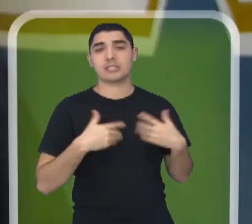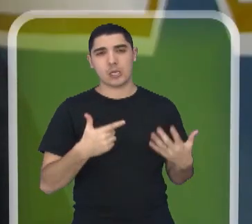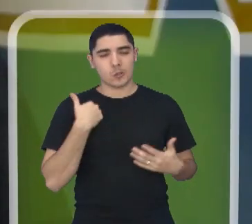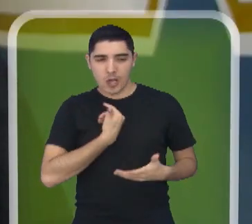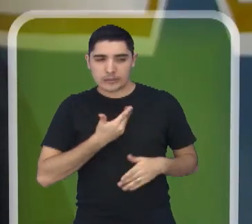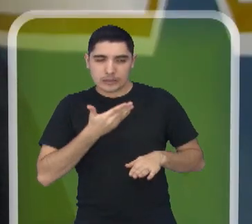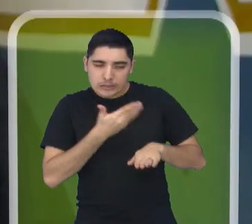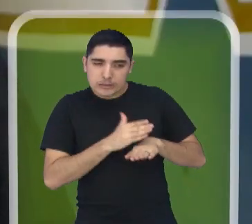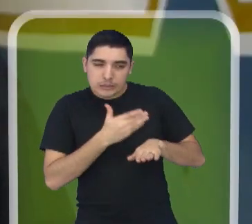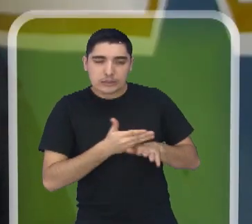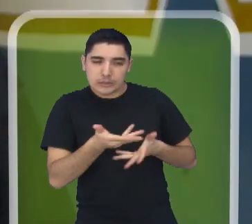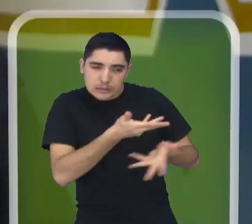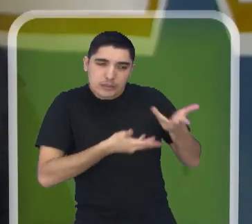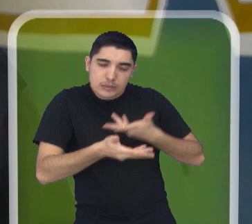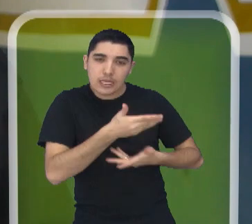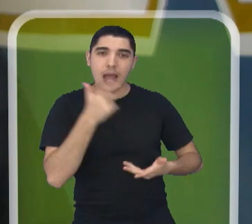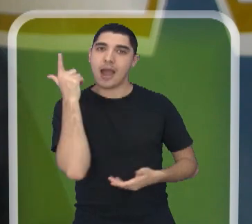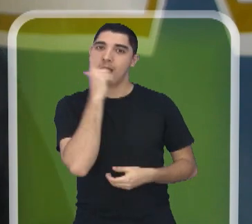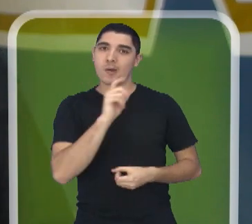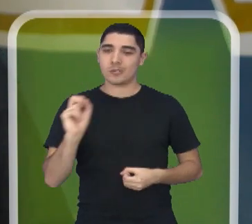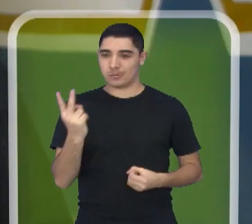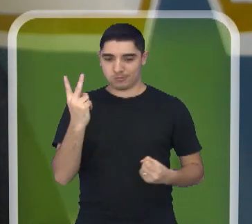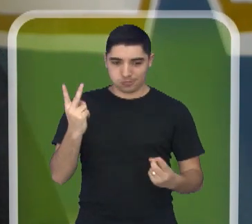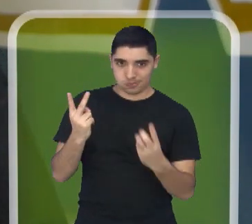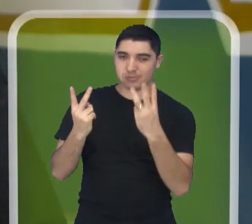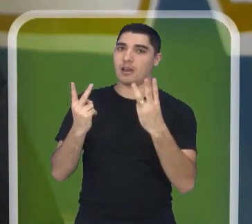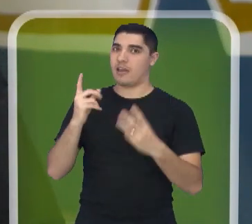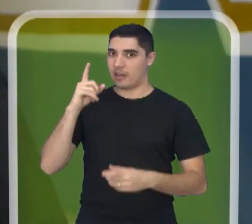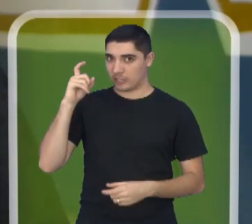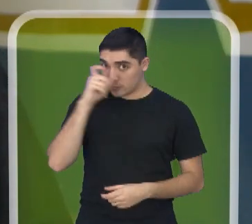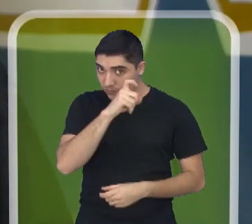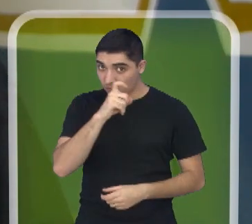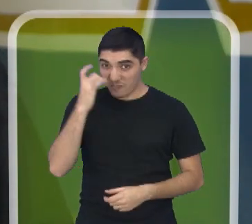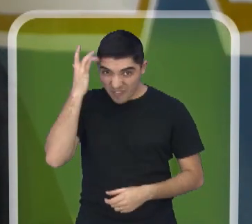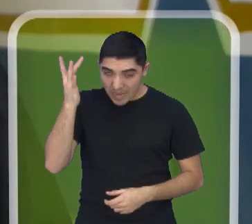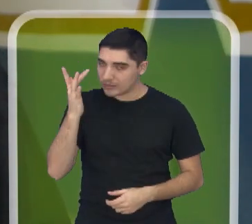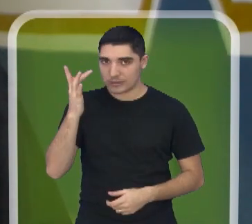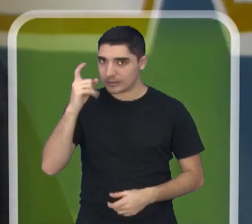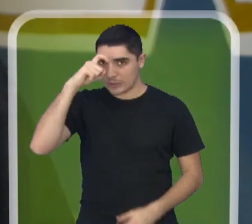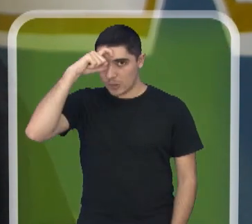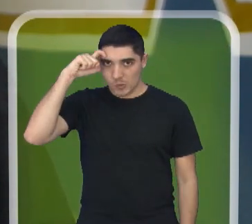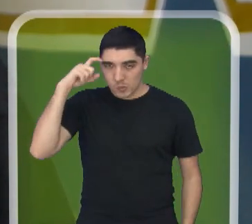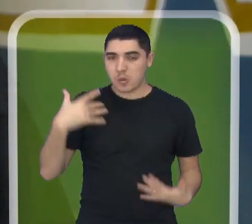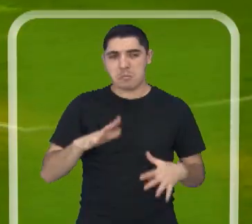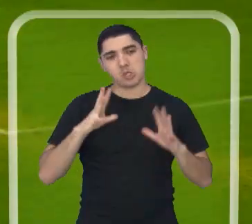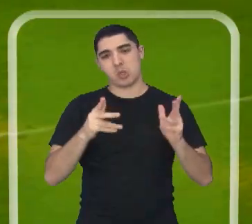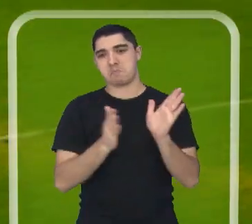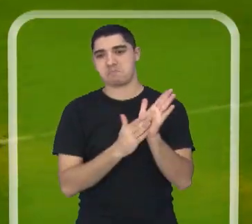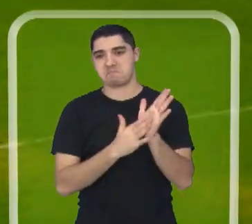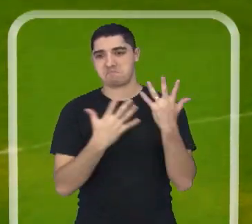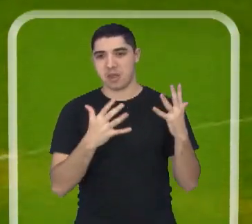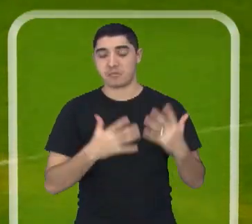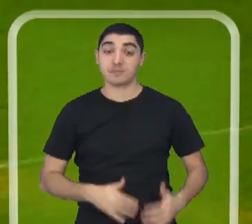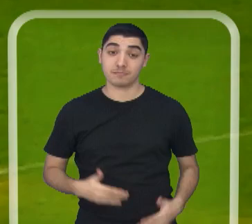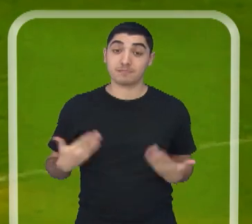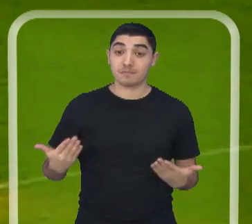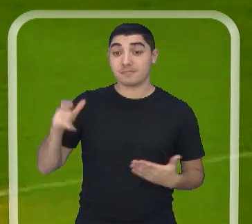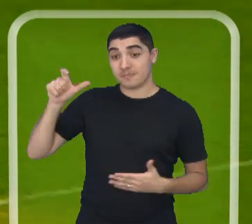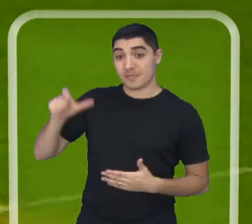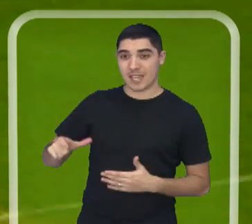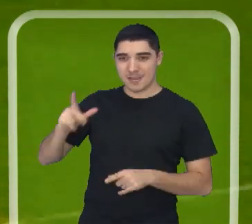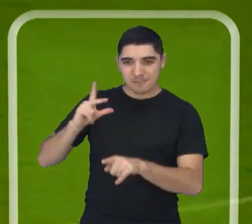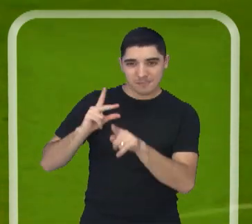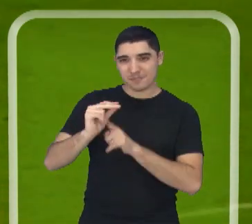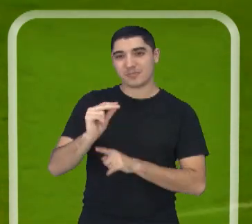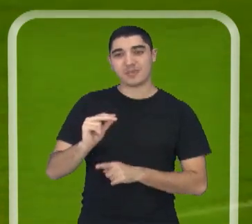pudemos reverter o placar, mas não foi nada fácil. Foi a superação de todos os meninos, todos estão de parabéns. E o gol da vitória do joseense